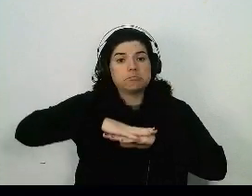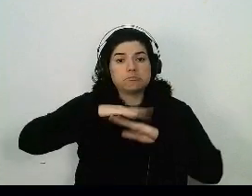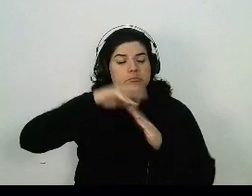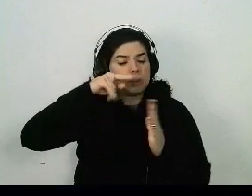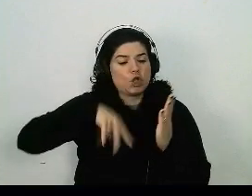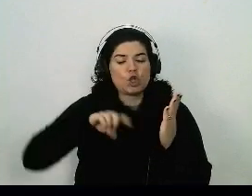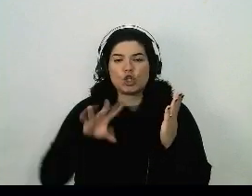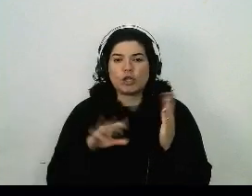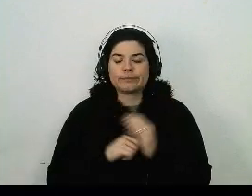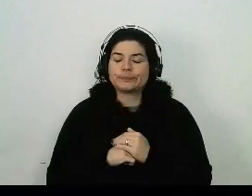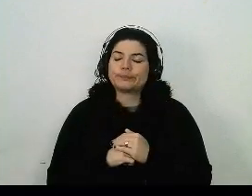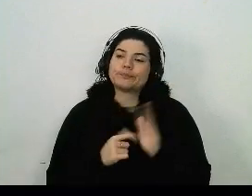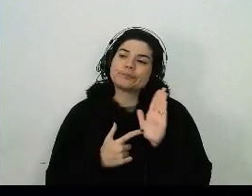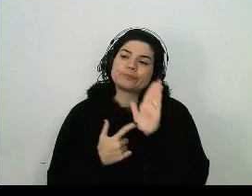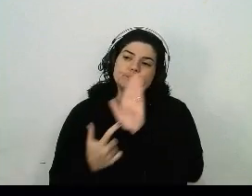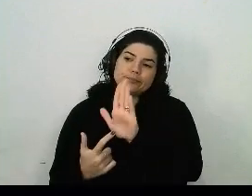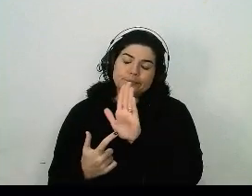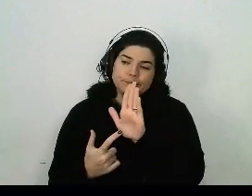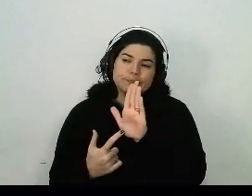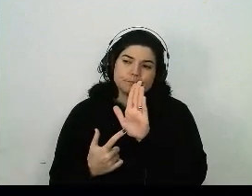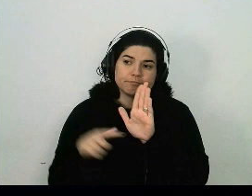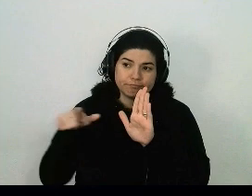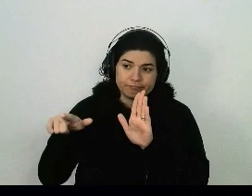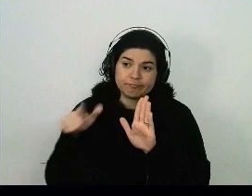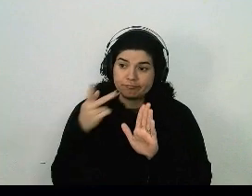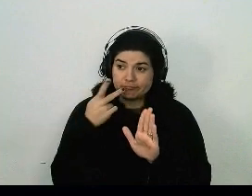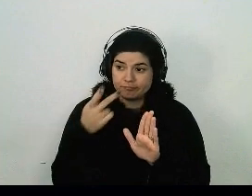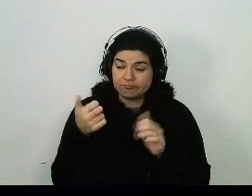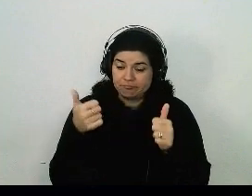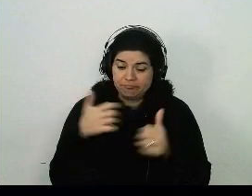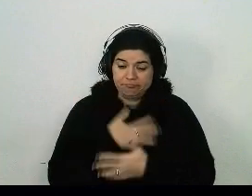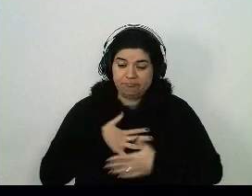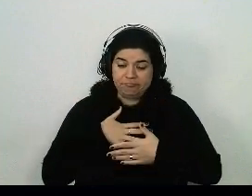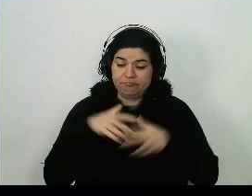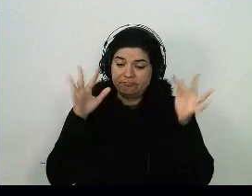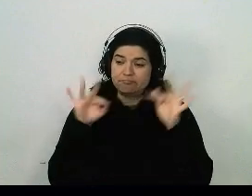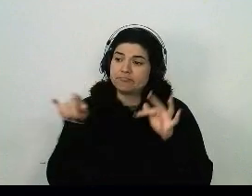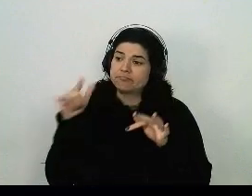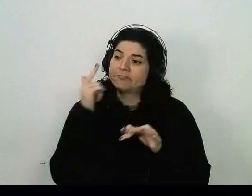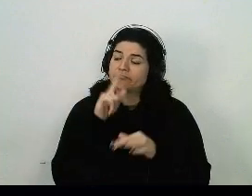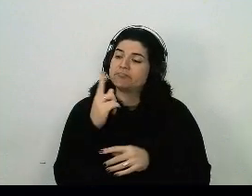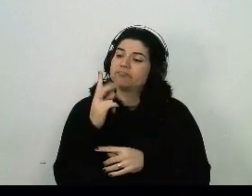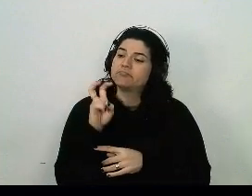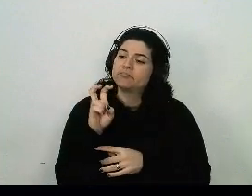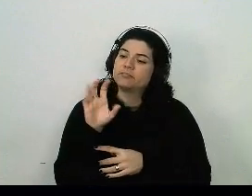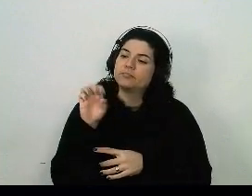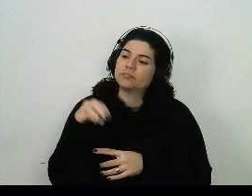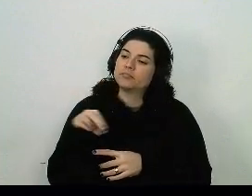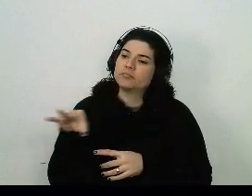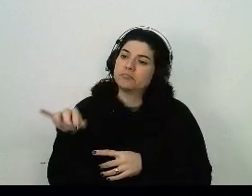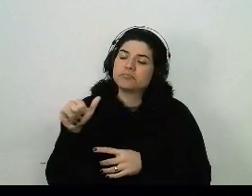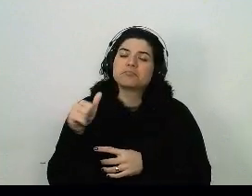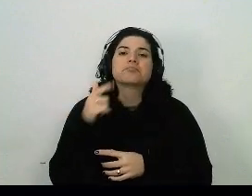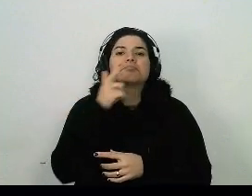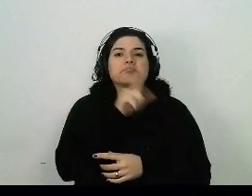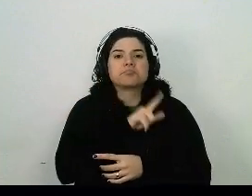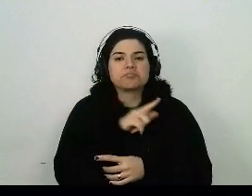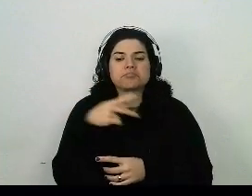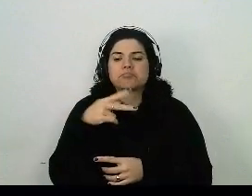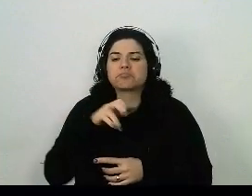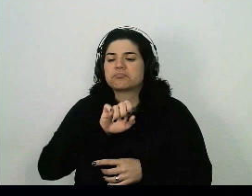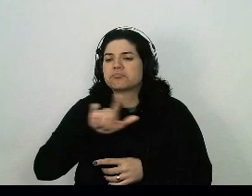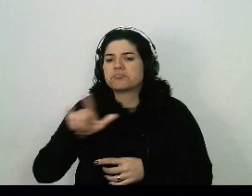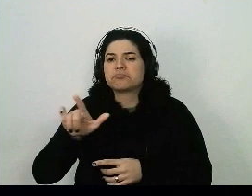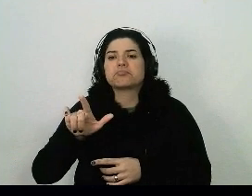olha nos dias em que você disse que tava mais satisfeito você conseguiu fazer 15 cometes você fechou 20 por request 130ix